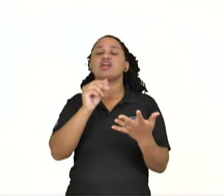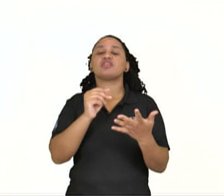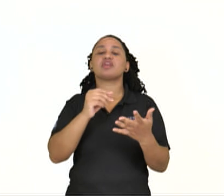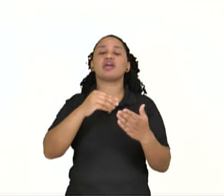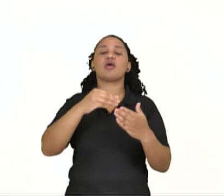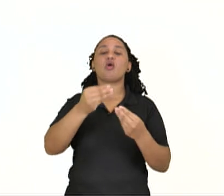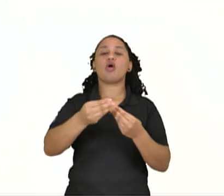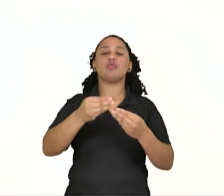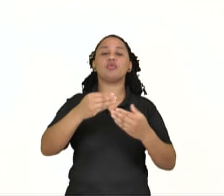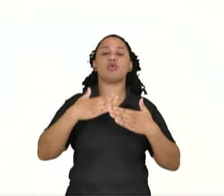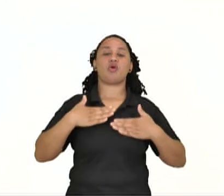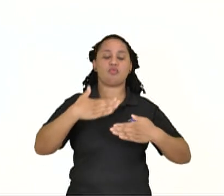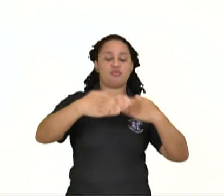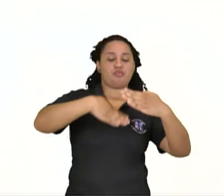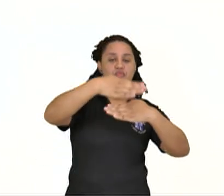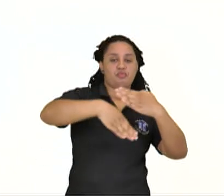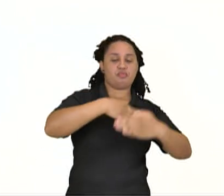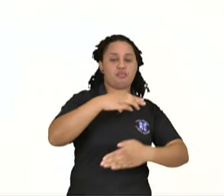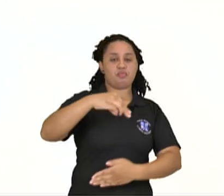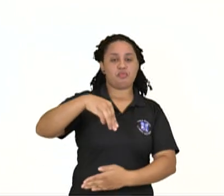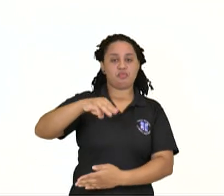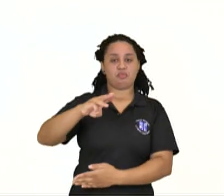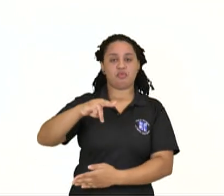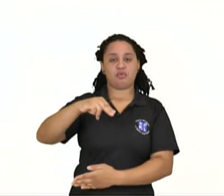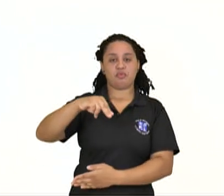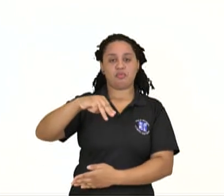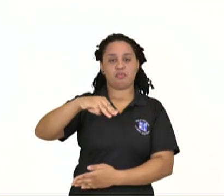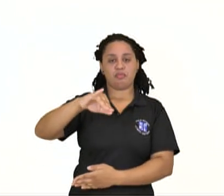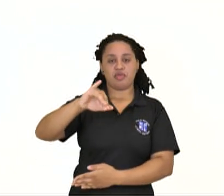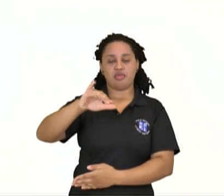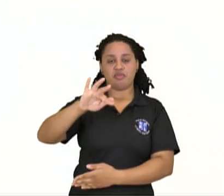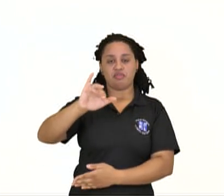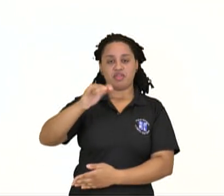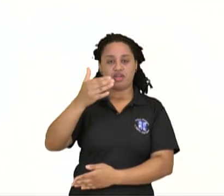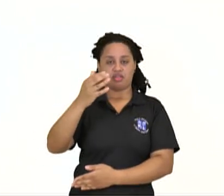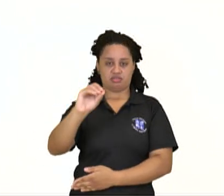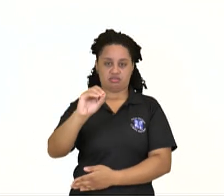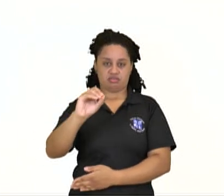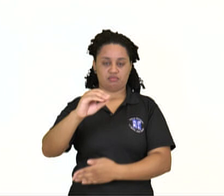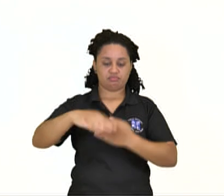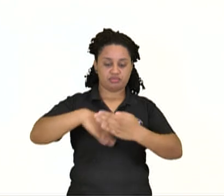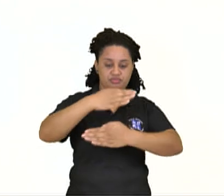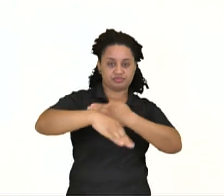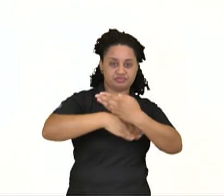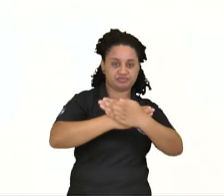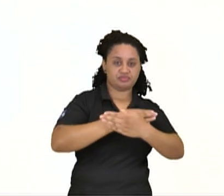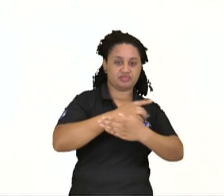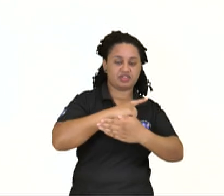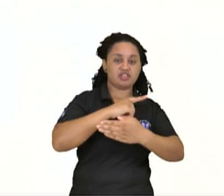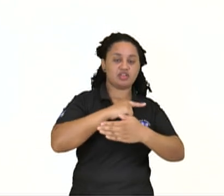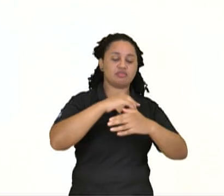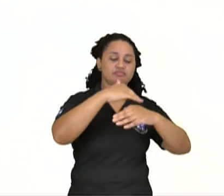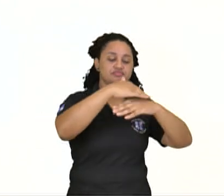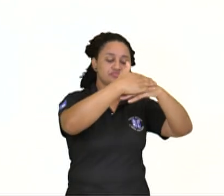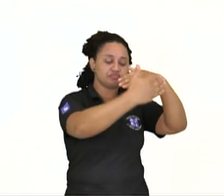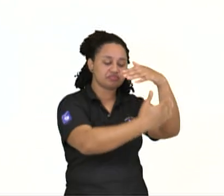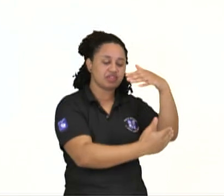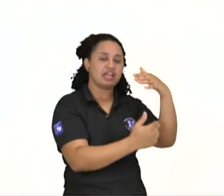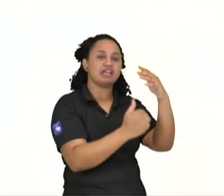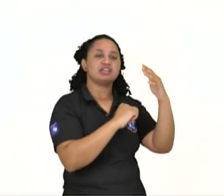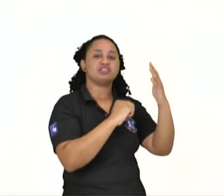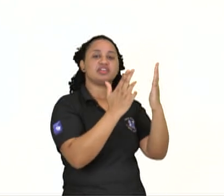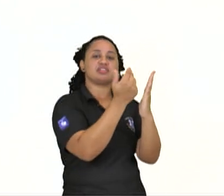Agora nós vamos ver como que essas pinturas em grandes dimensões se apresentam na arte egípcia.